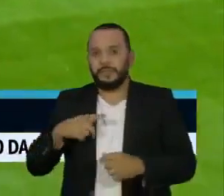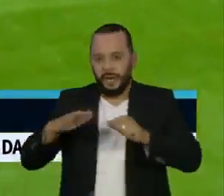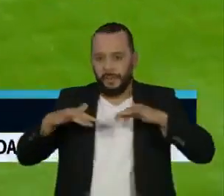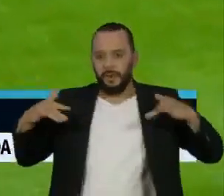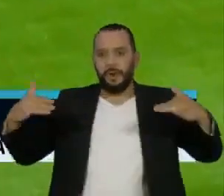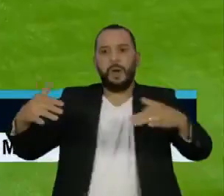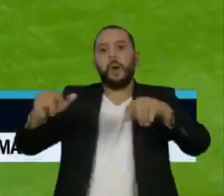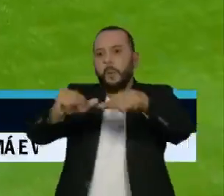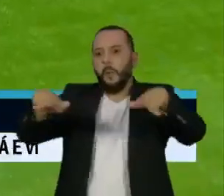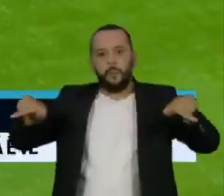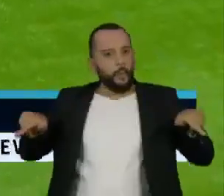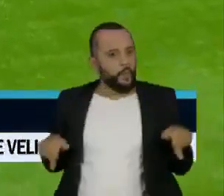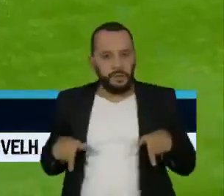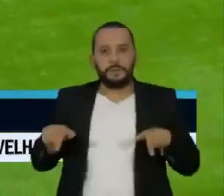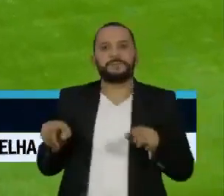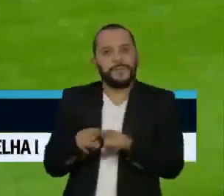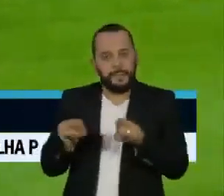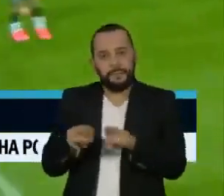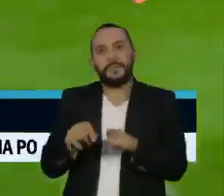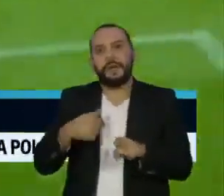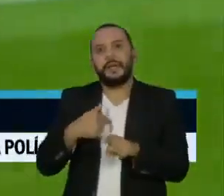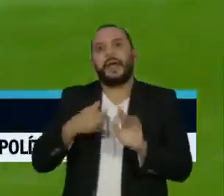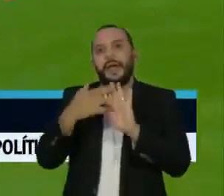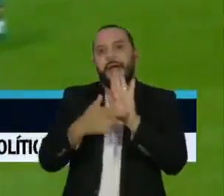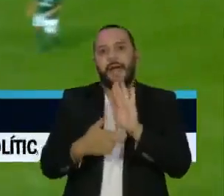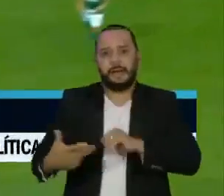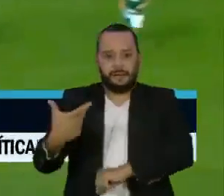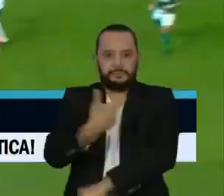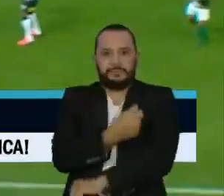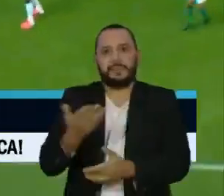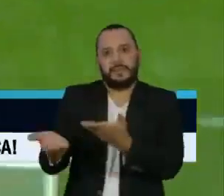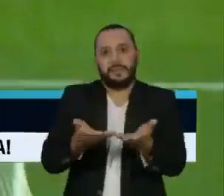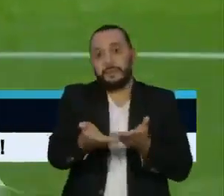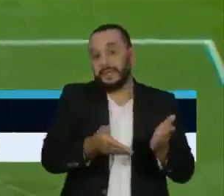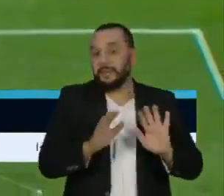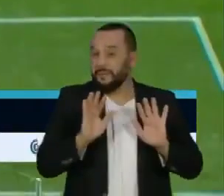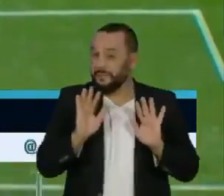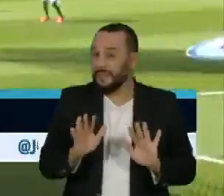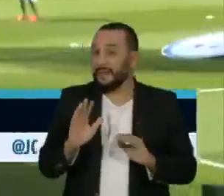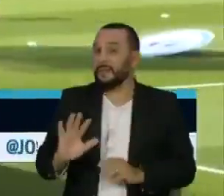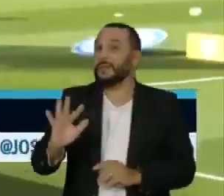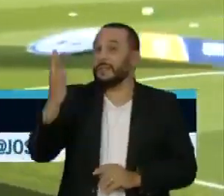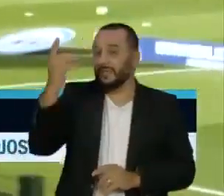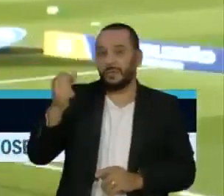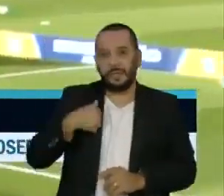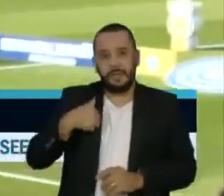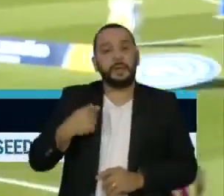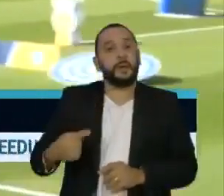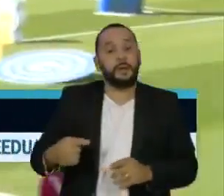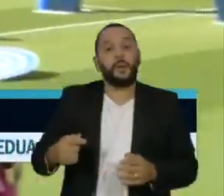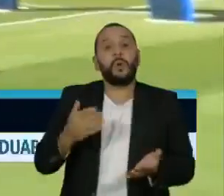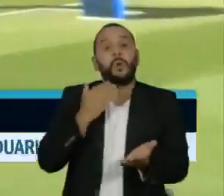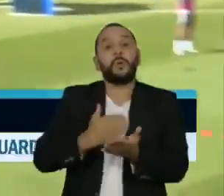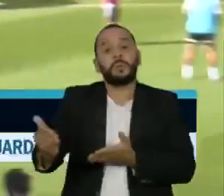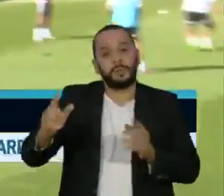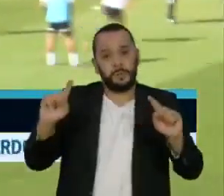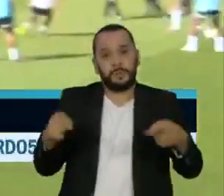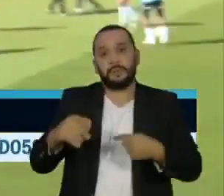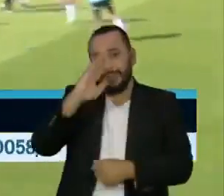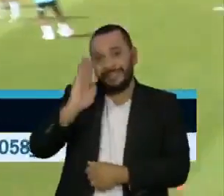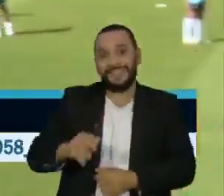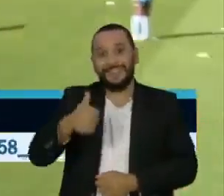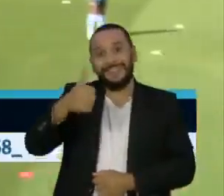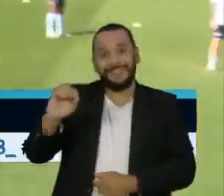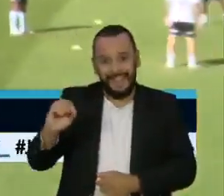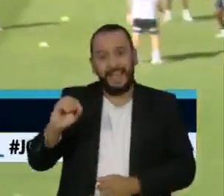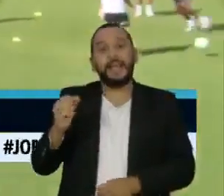e com protocolos rígidos de testagem nos clubes. Mas a doença não deu trégua. Logo na primeira rodada do Brasileirão, 10 jogadores